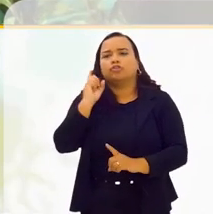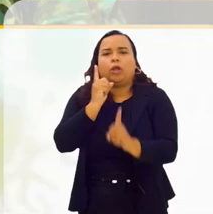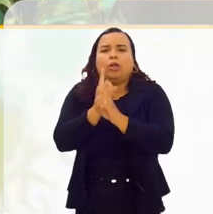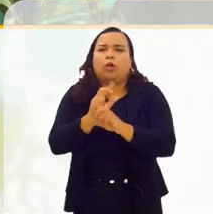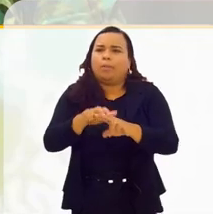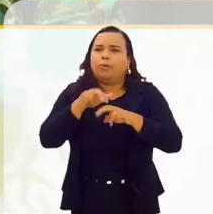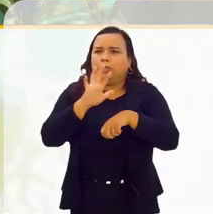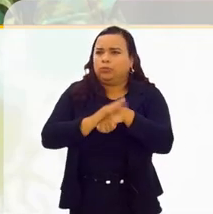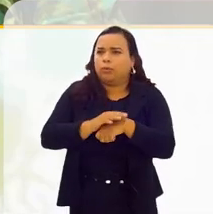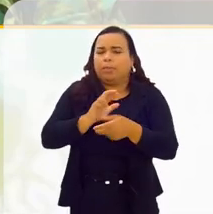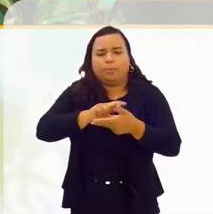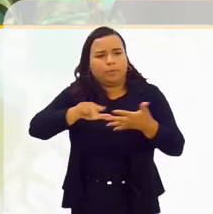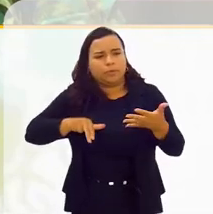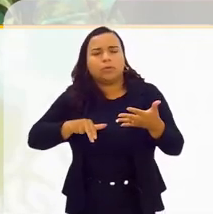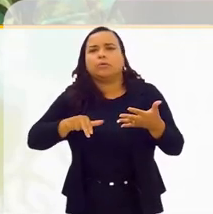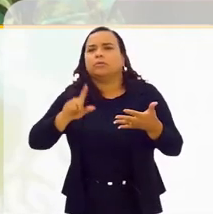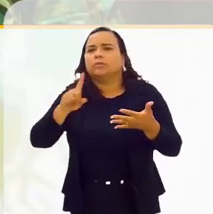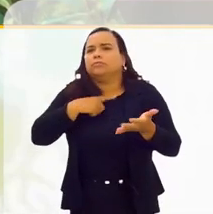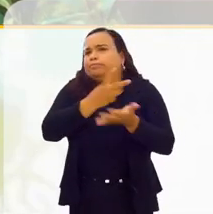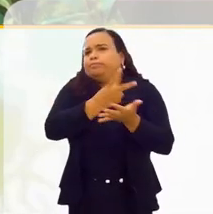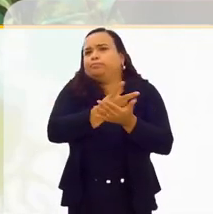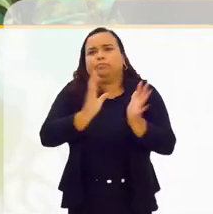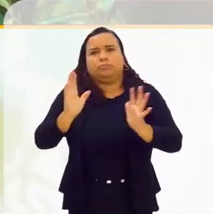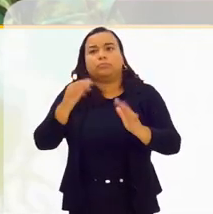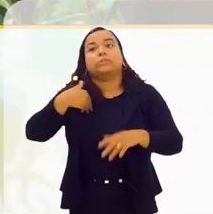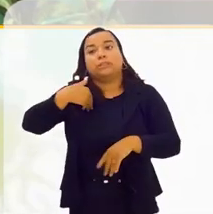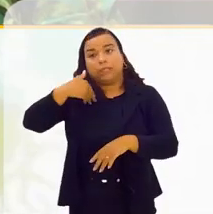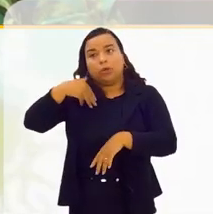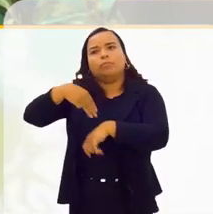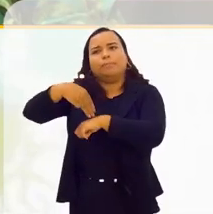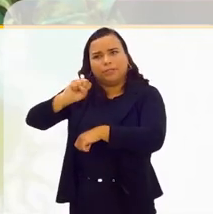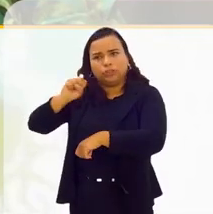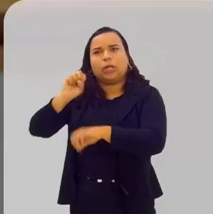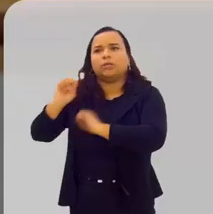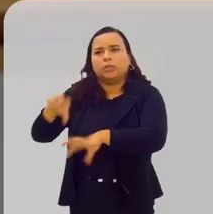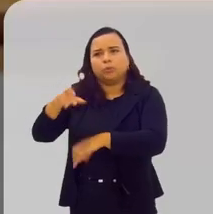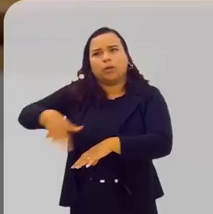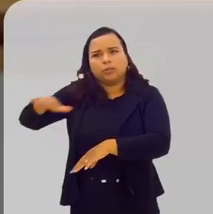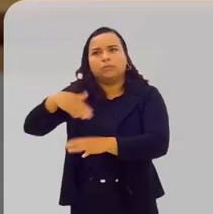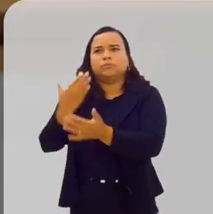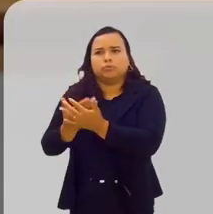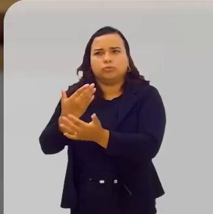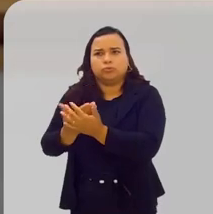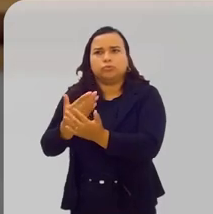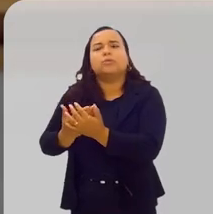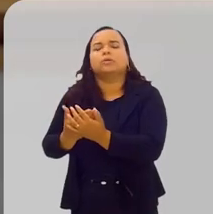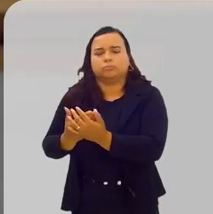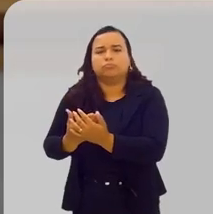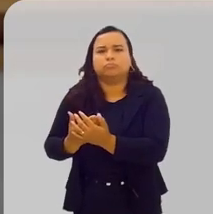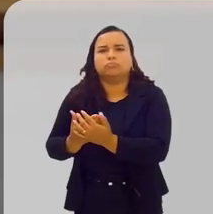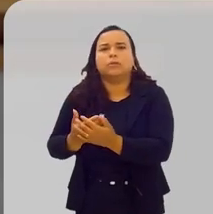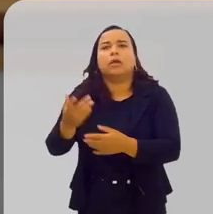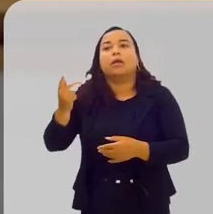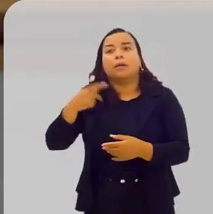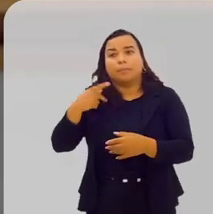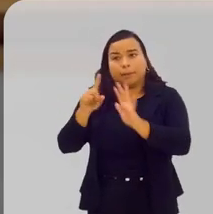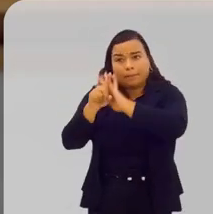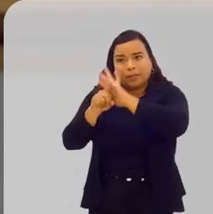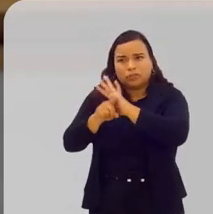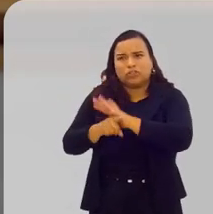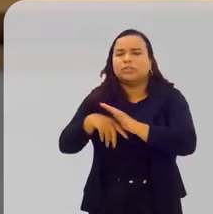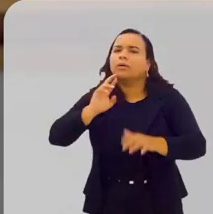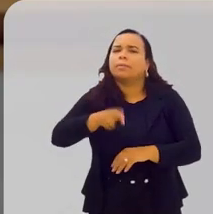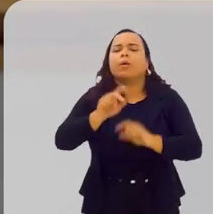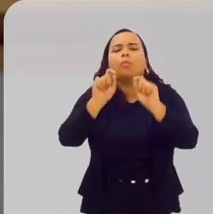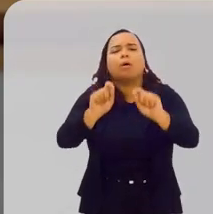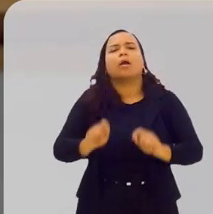por ele né tem essa coisa até porque eu fiz mestrado em educação e a minha e